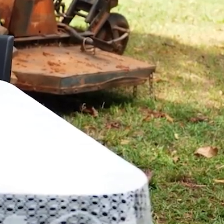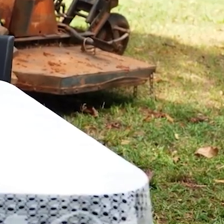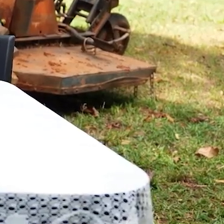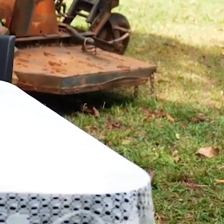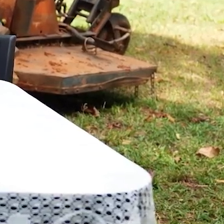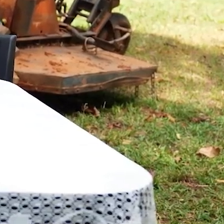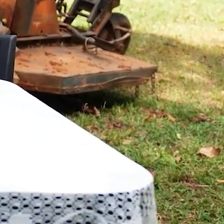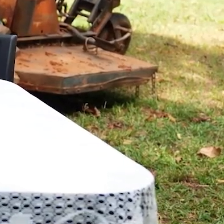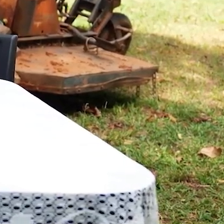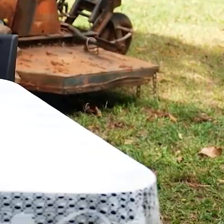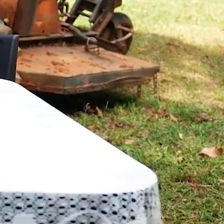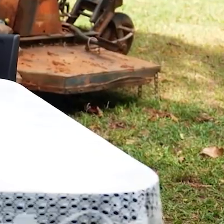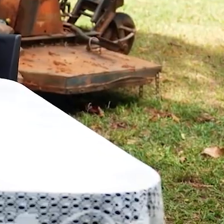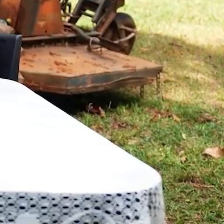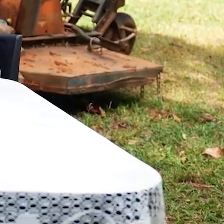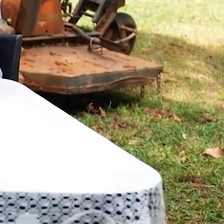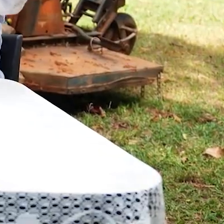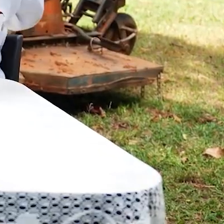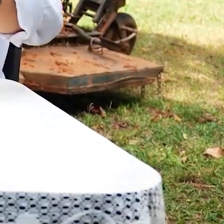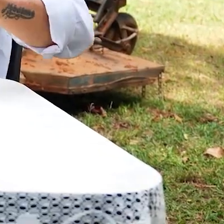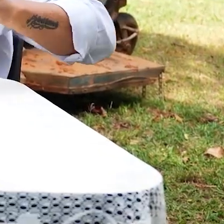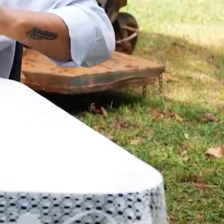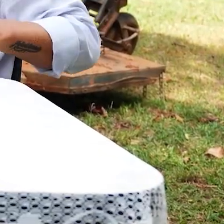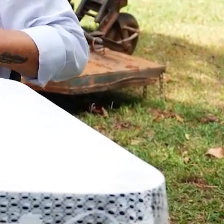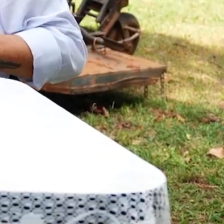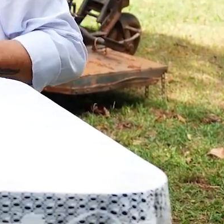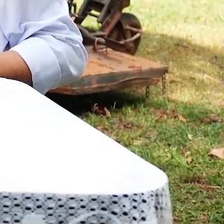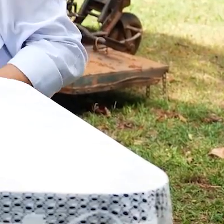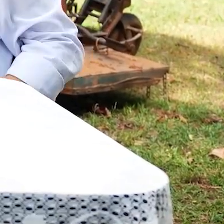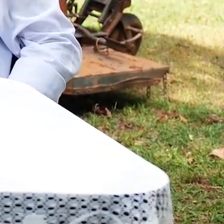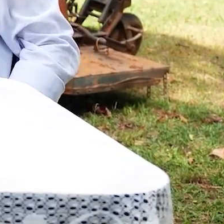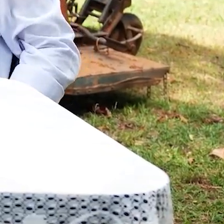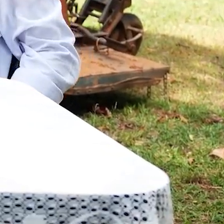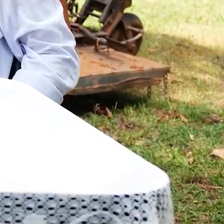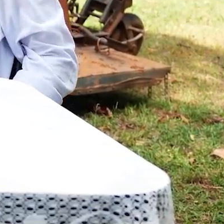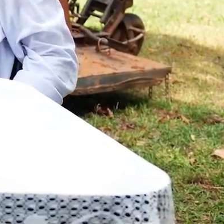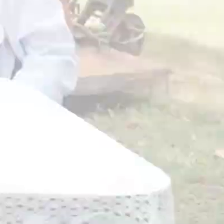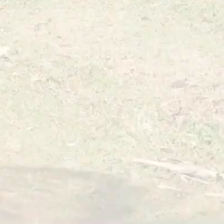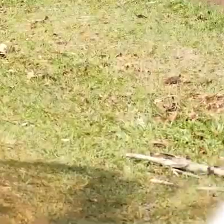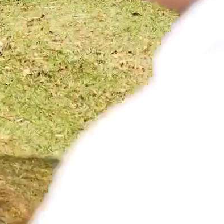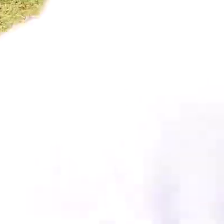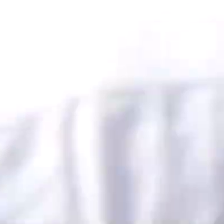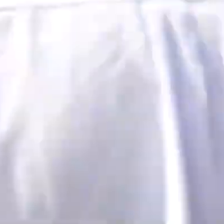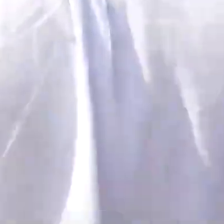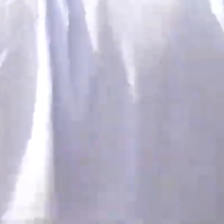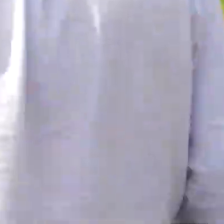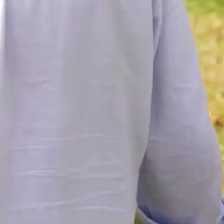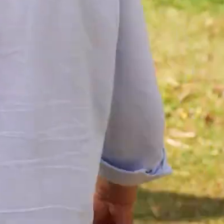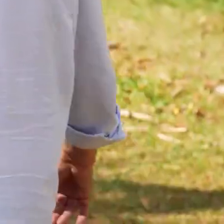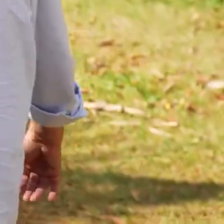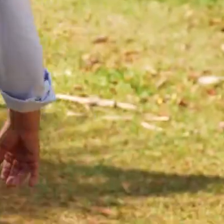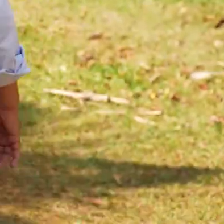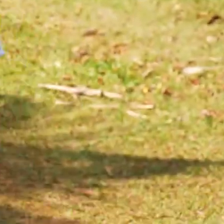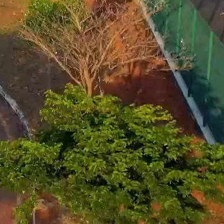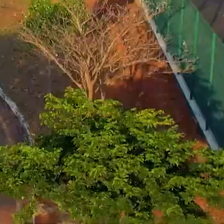ideias. Com certeza, Vitor Hugo. Então, bora prosear. Bora prosear. Toda pessoa é múltipla. Suas